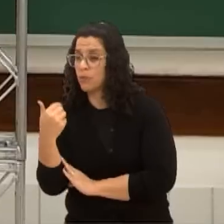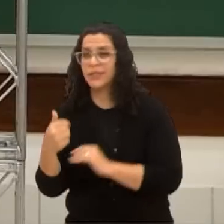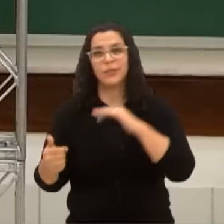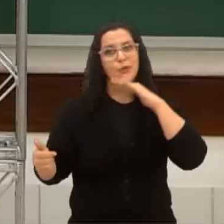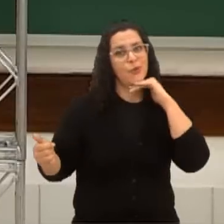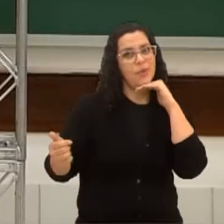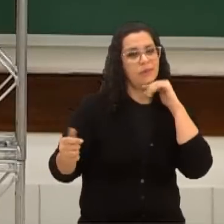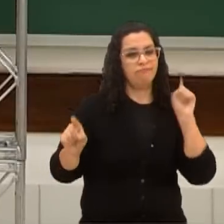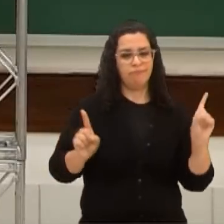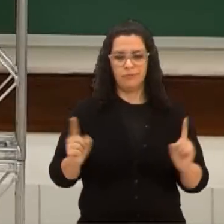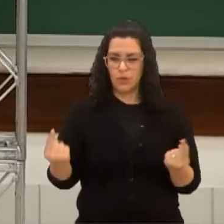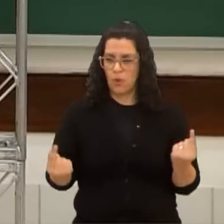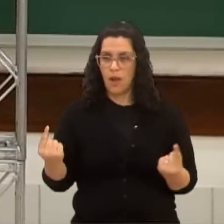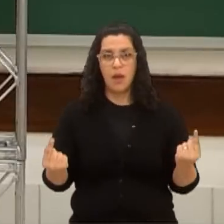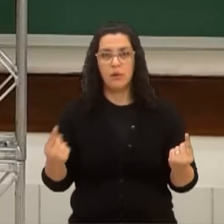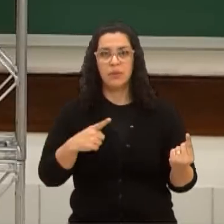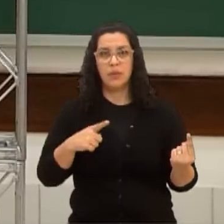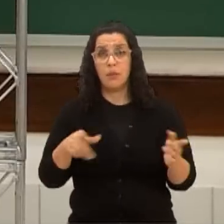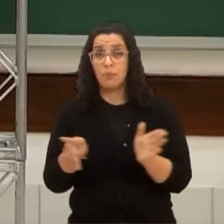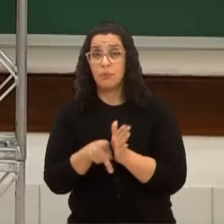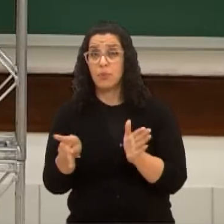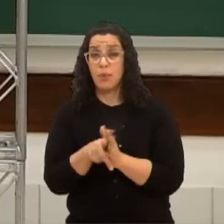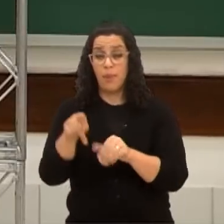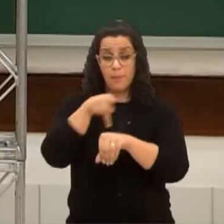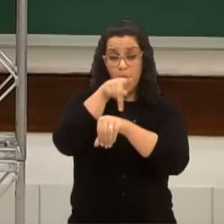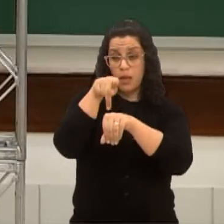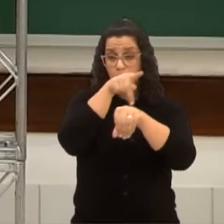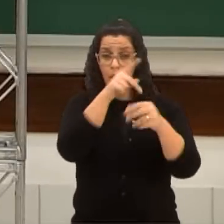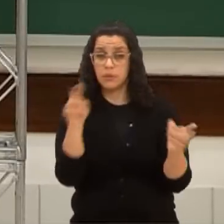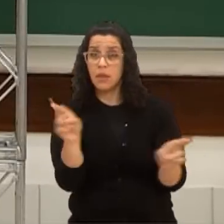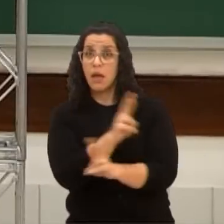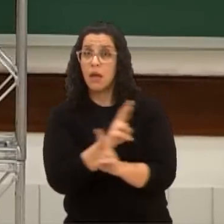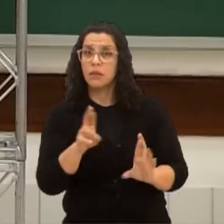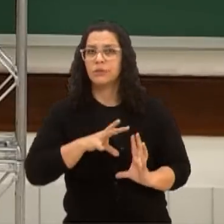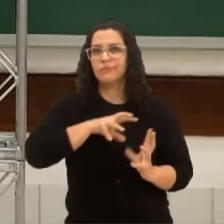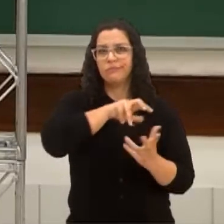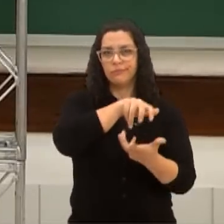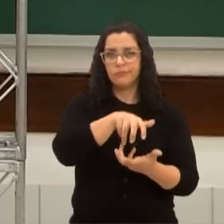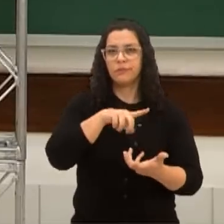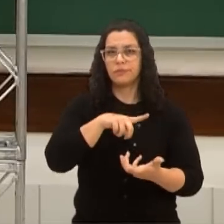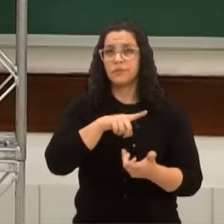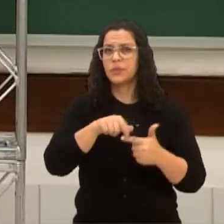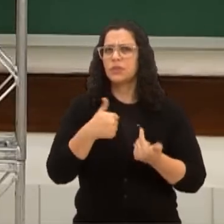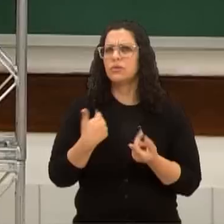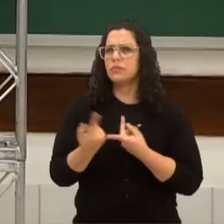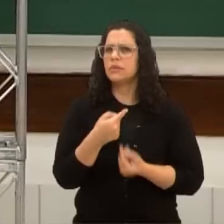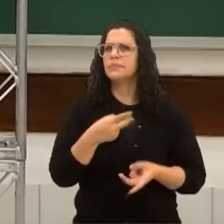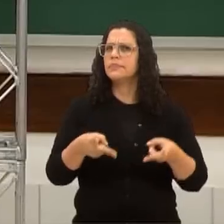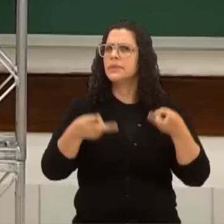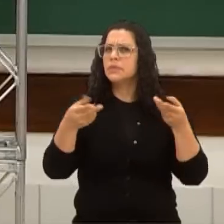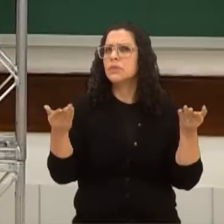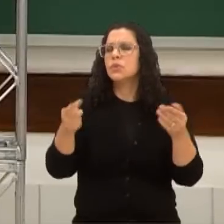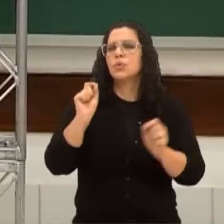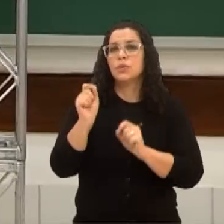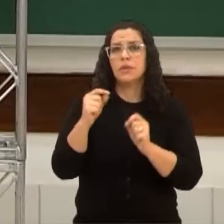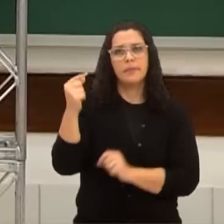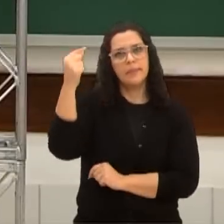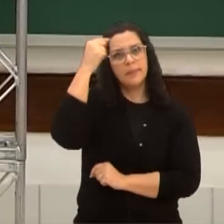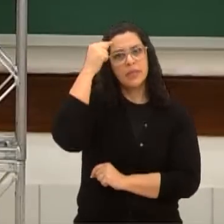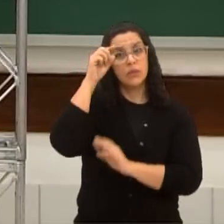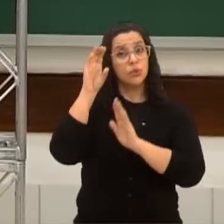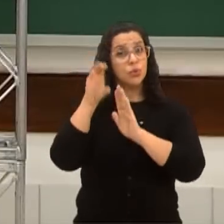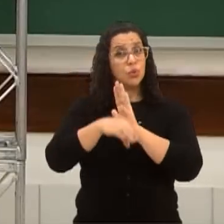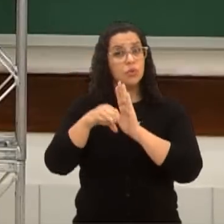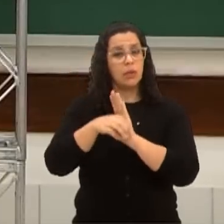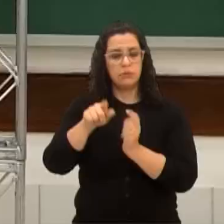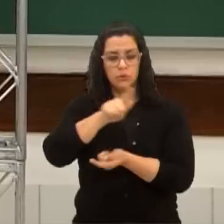ser ruim dessa conexão entre os diferentes países no mundo. E a gente percebe aqui então que, pensando no conceito